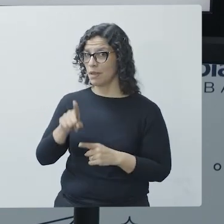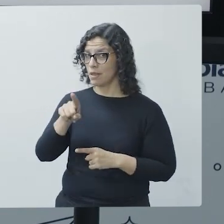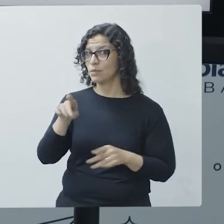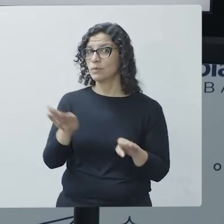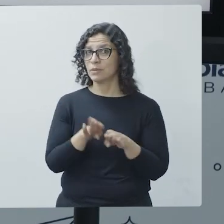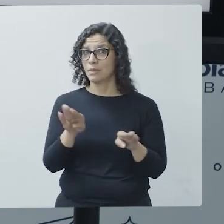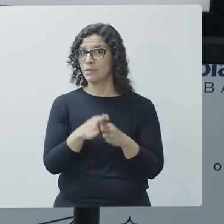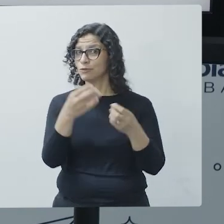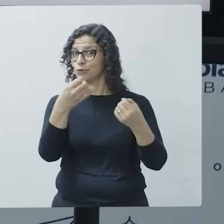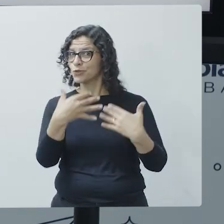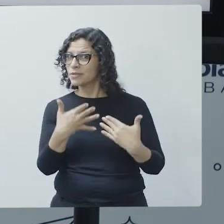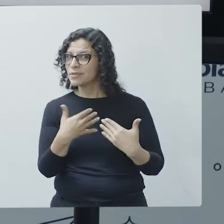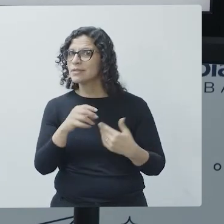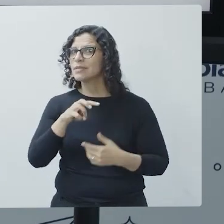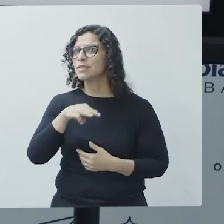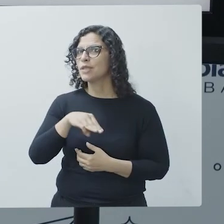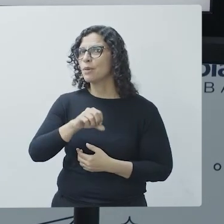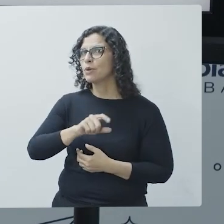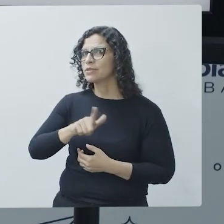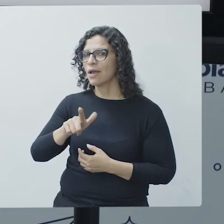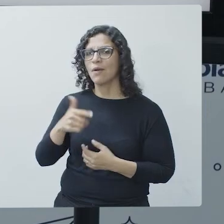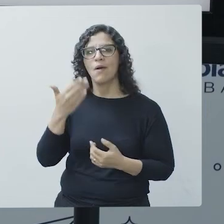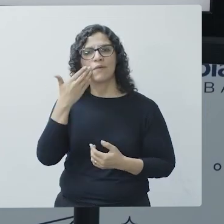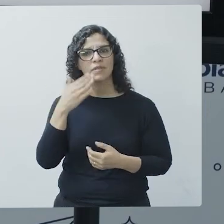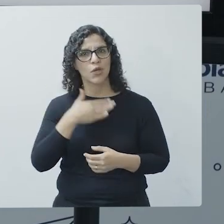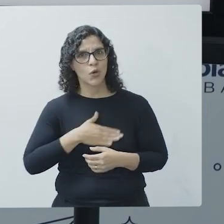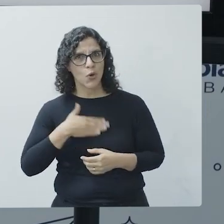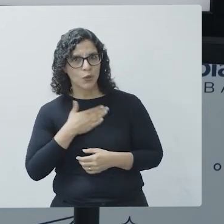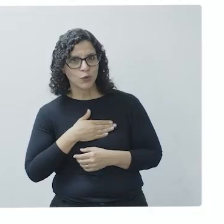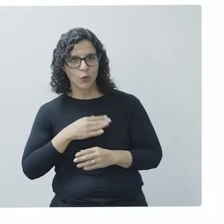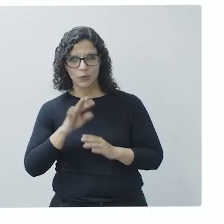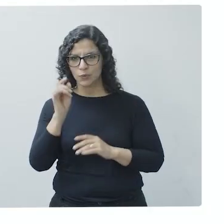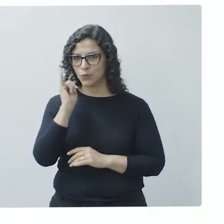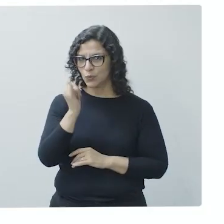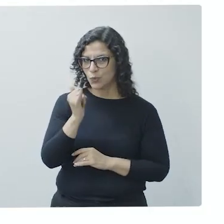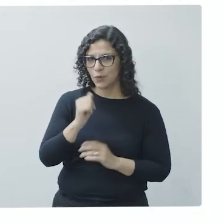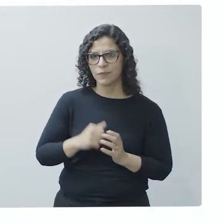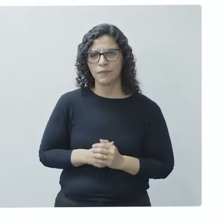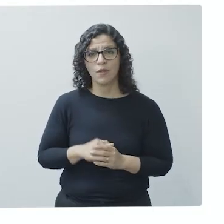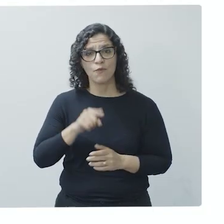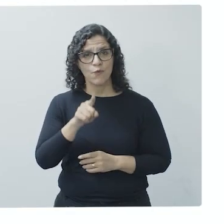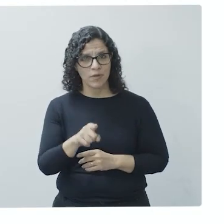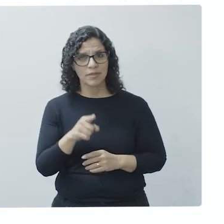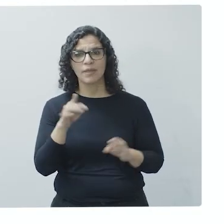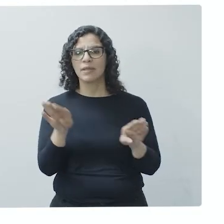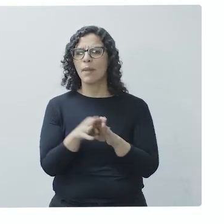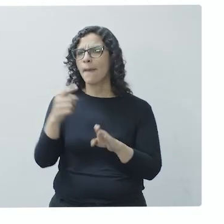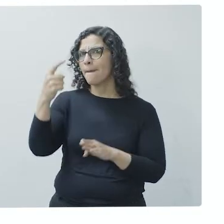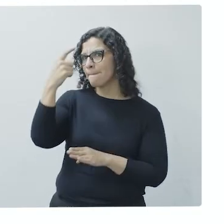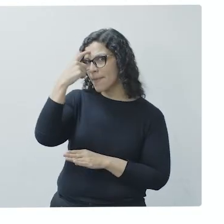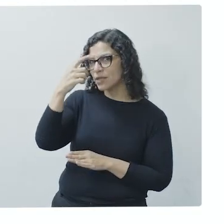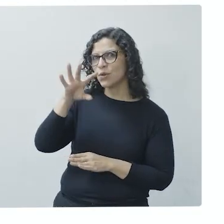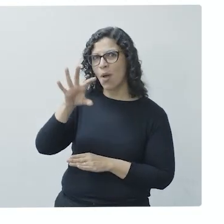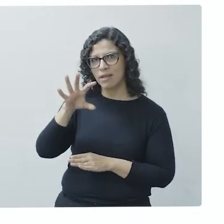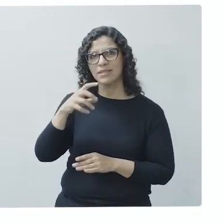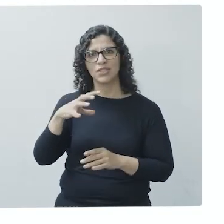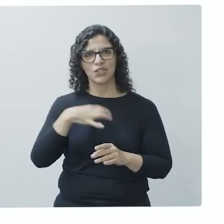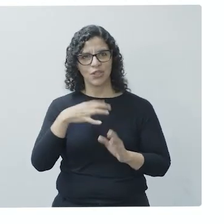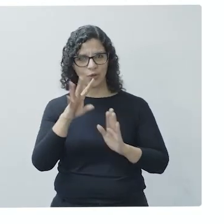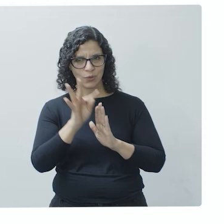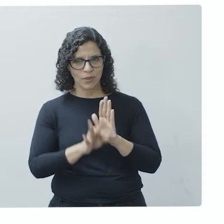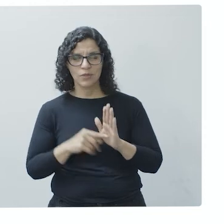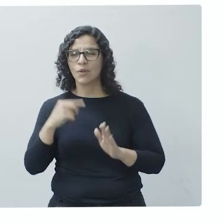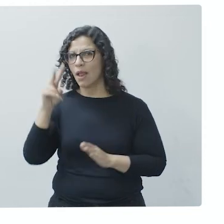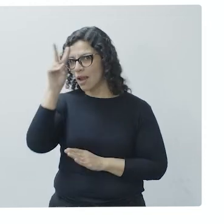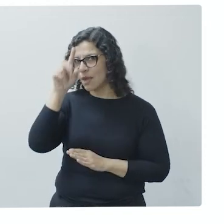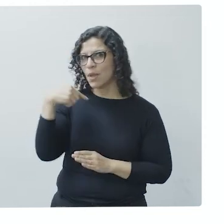a lição moral. Então, você gostou desse conto? Foi assim que você pensou que ele poderia ser? Lembra quando